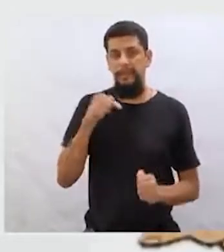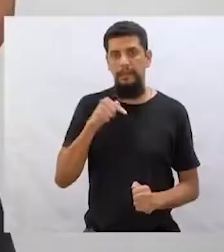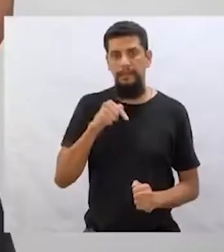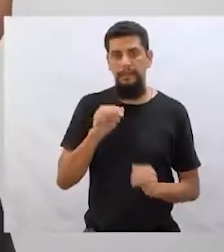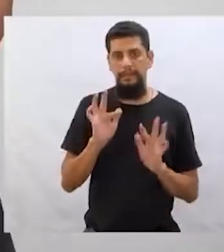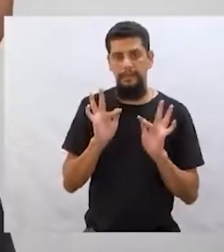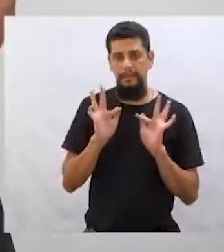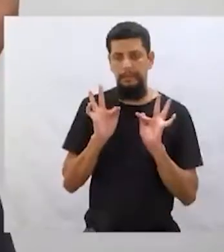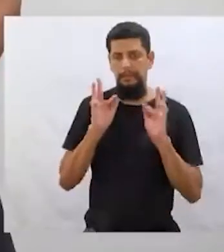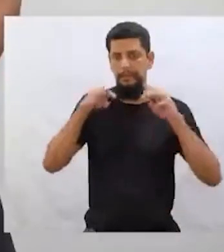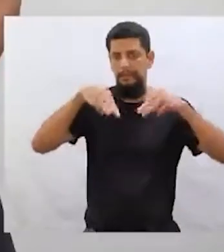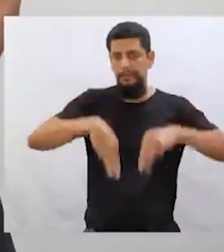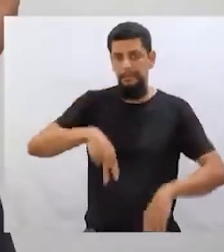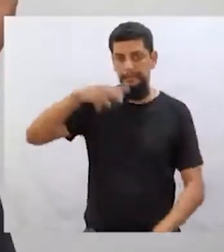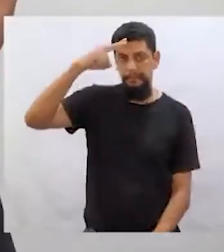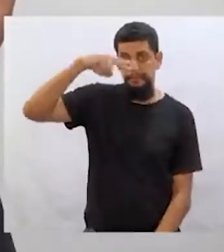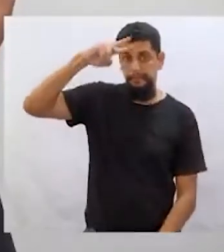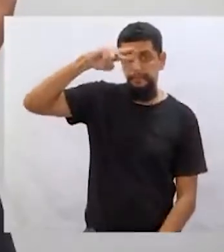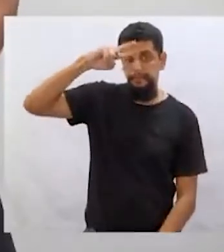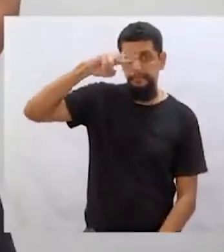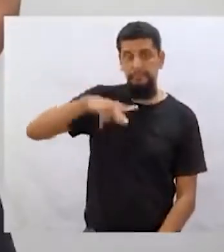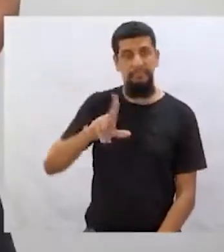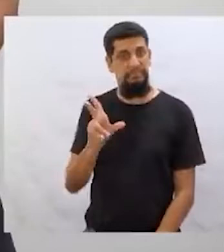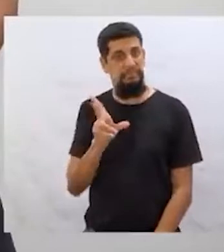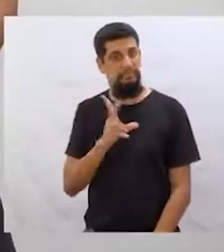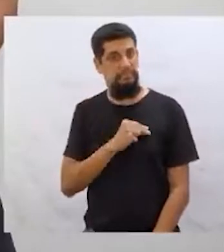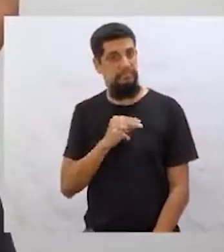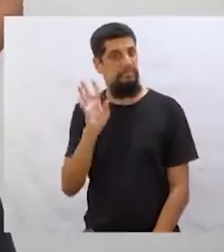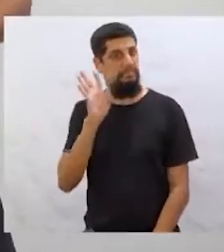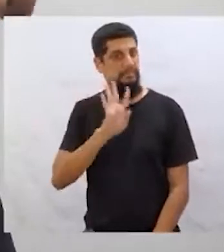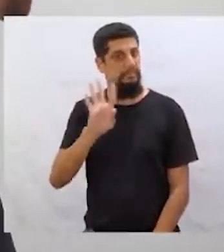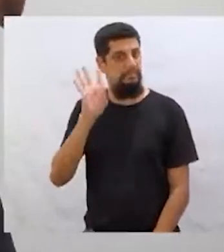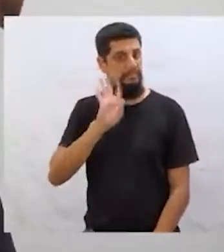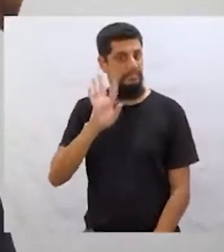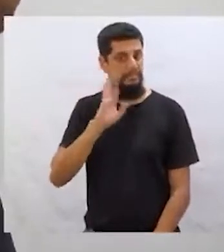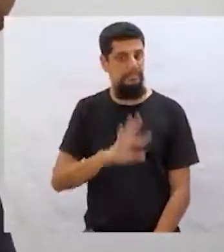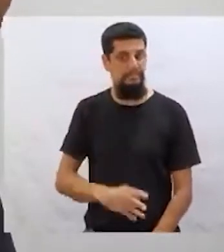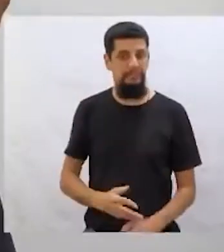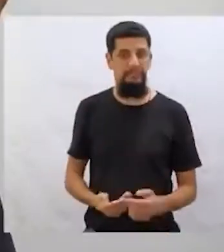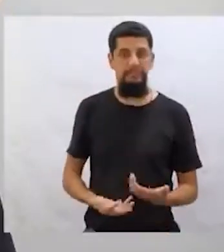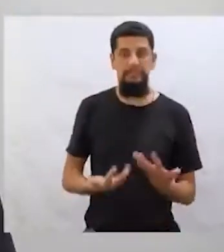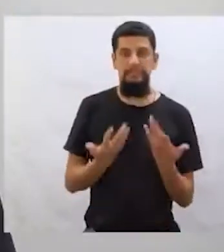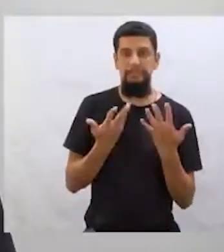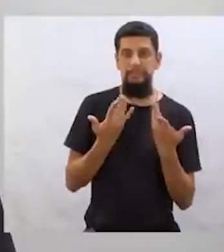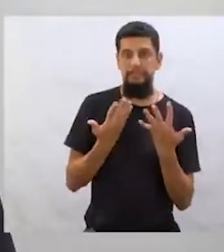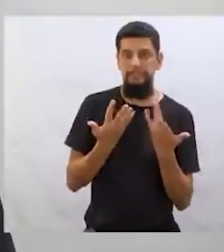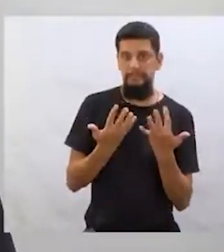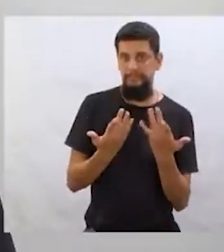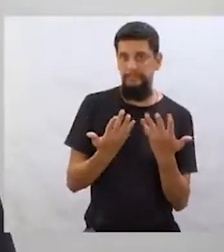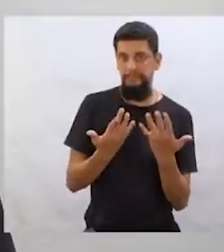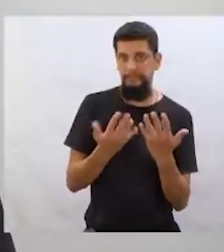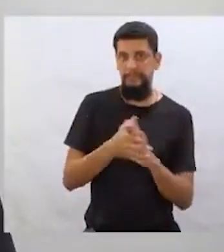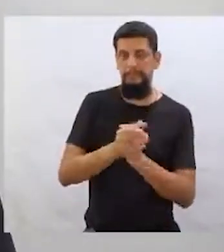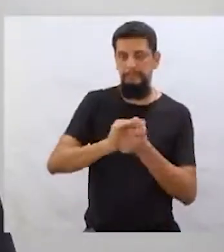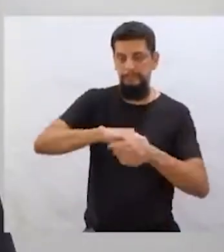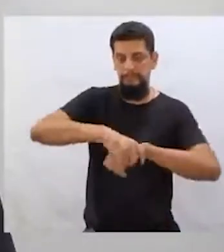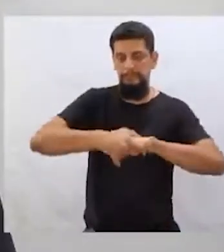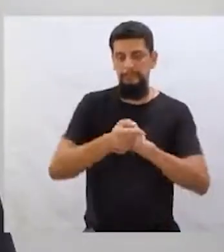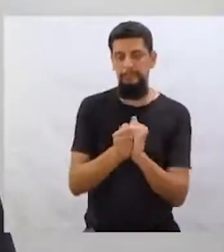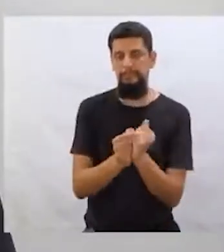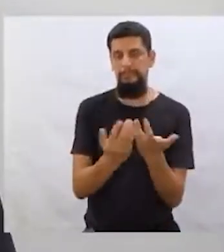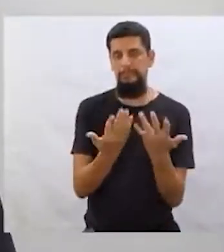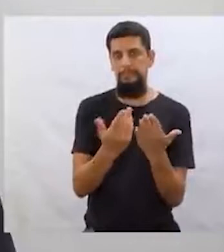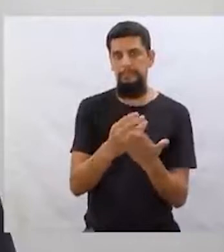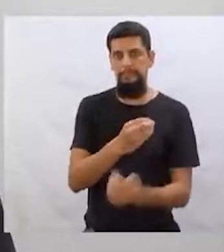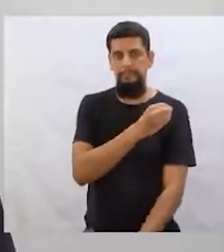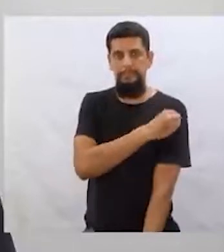E este é o fim da nossa história. Puxa, que legal. Muito e legal, os dedos, né? Né, que a gente tem lavado tanto as nossas